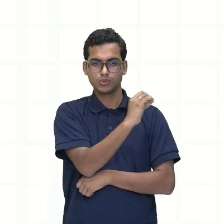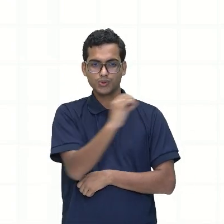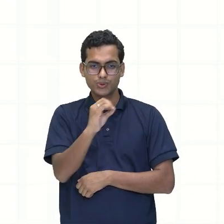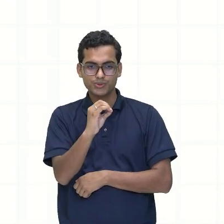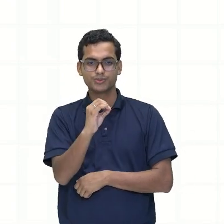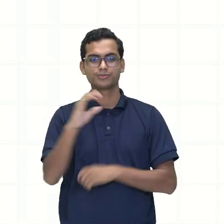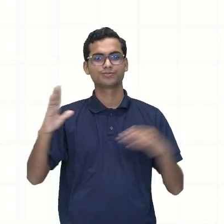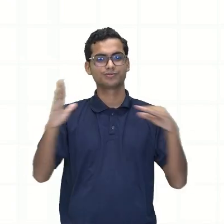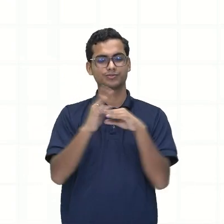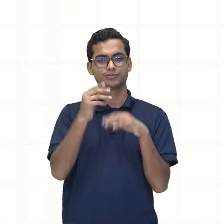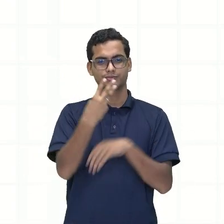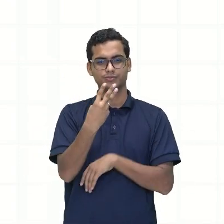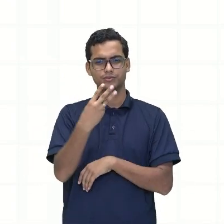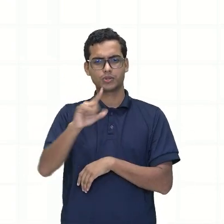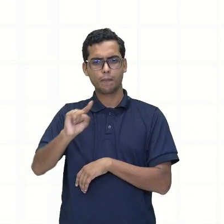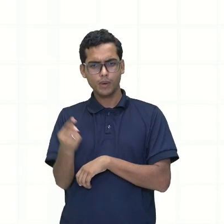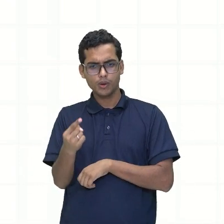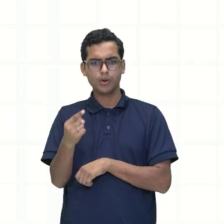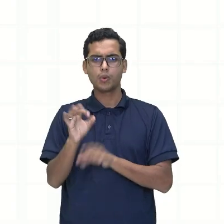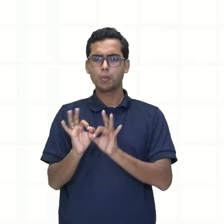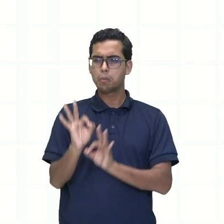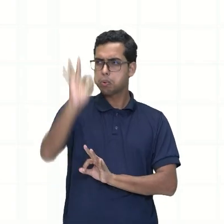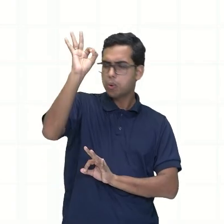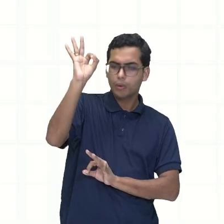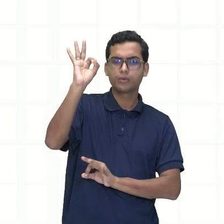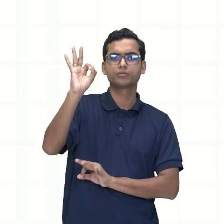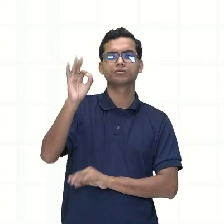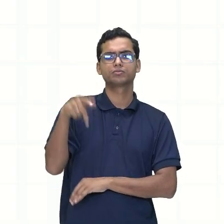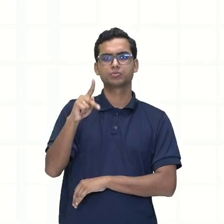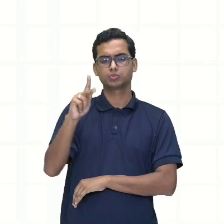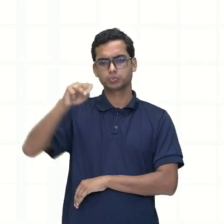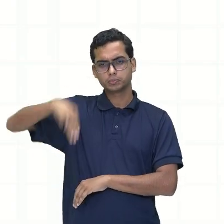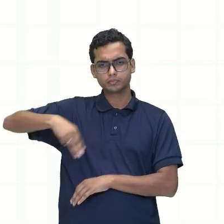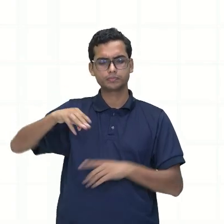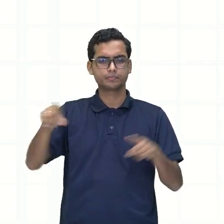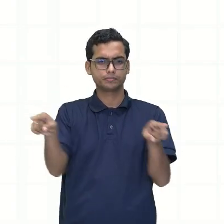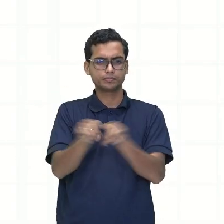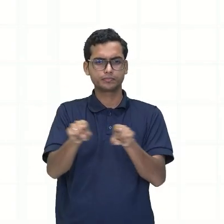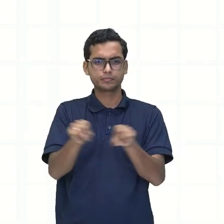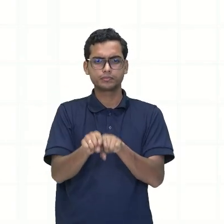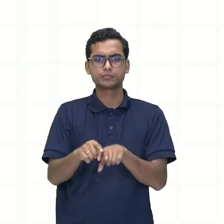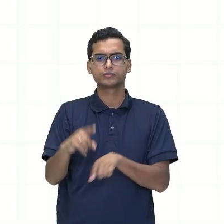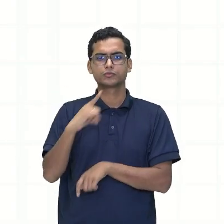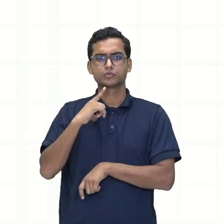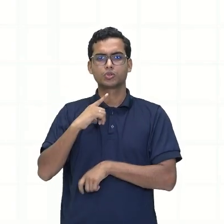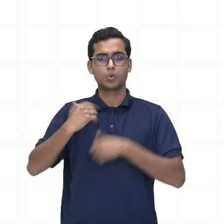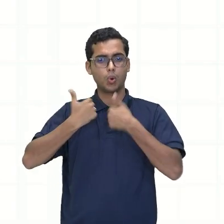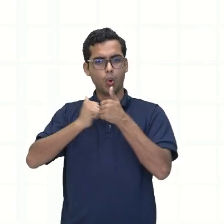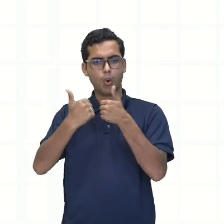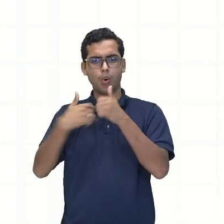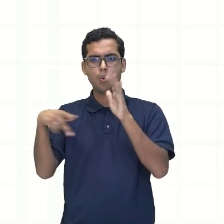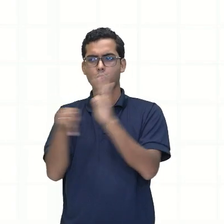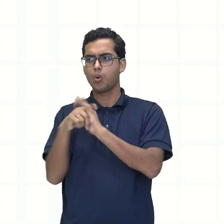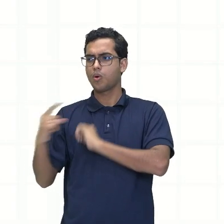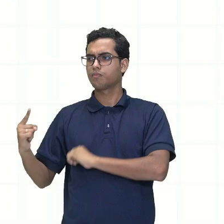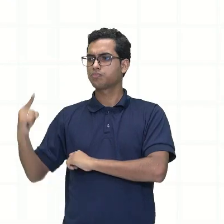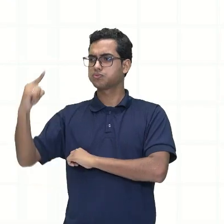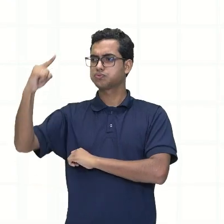aonde ficam os ônibus espaciais e os satélites artificiais,